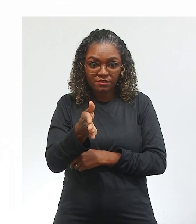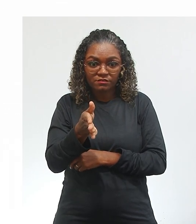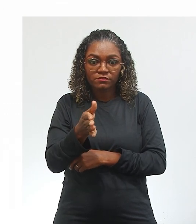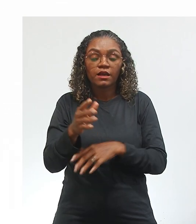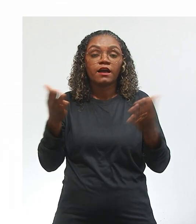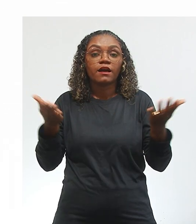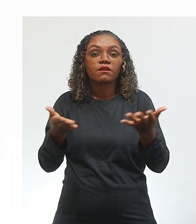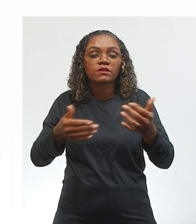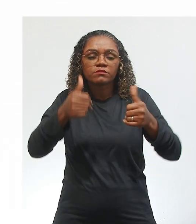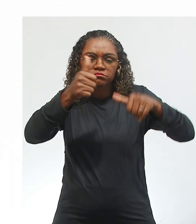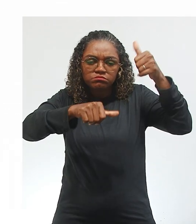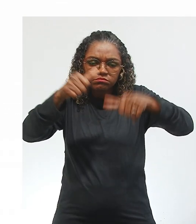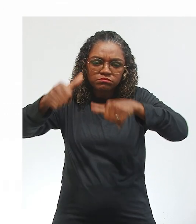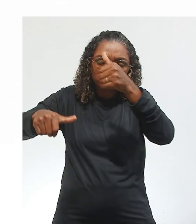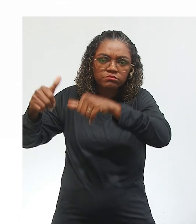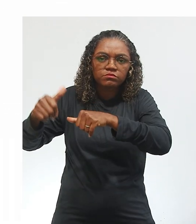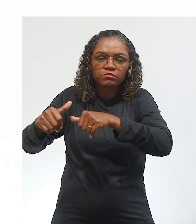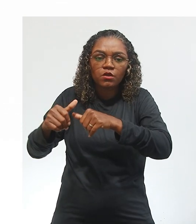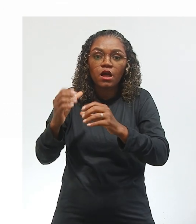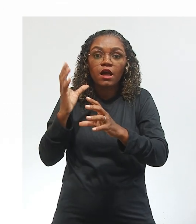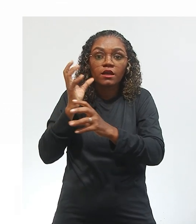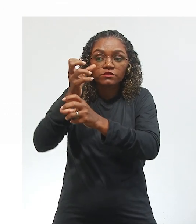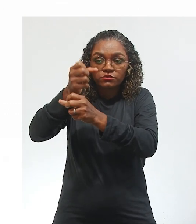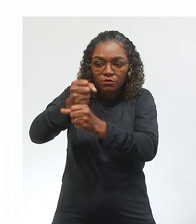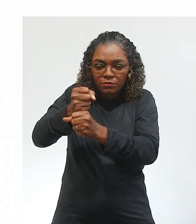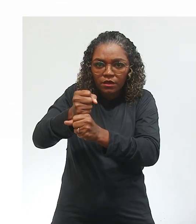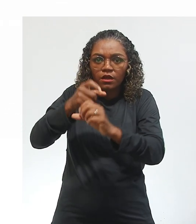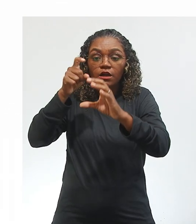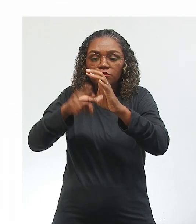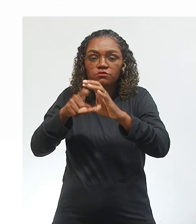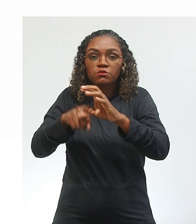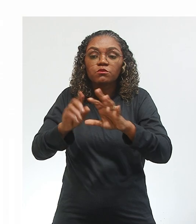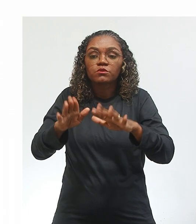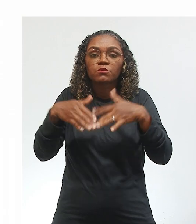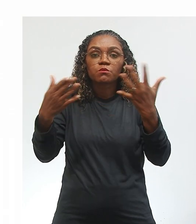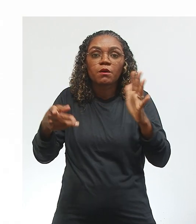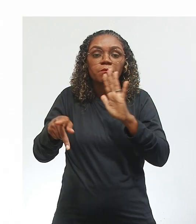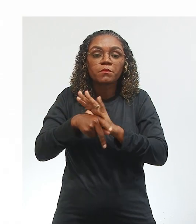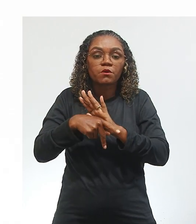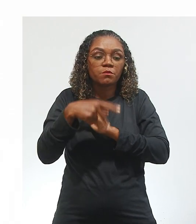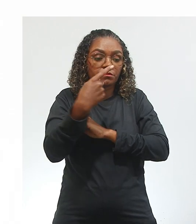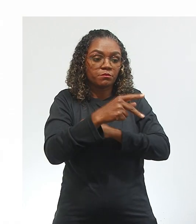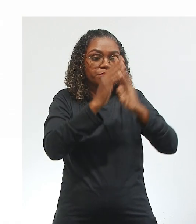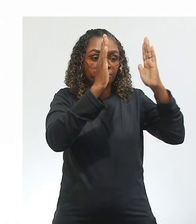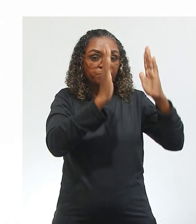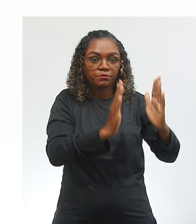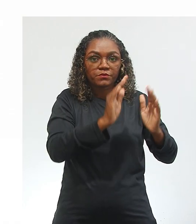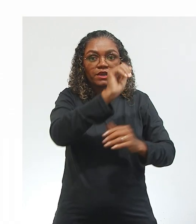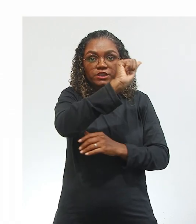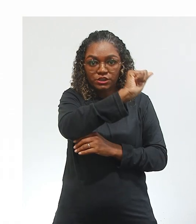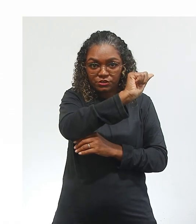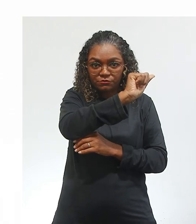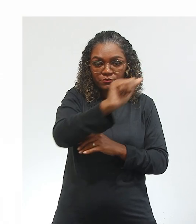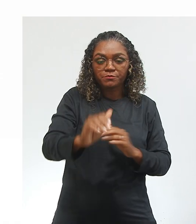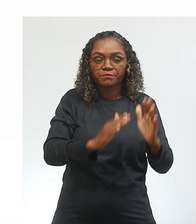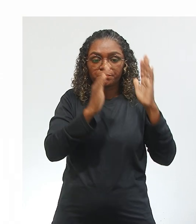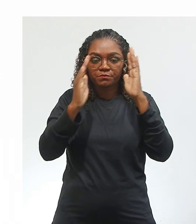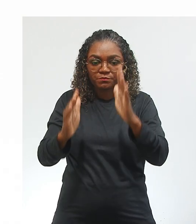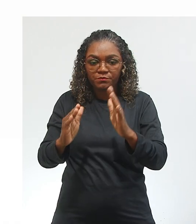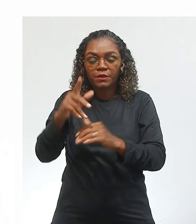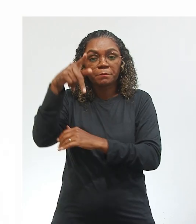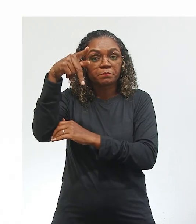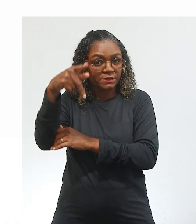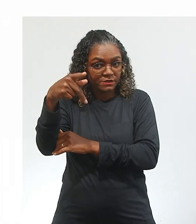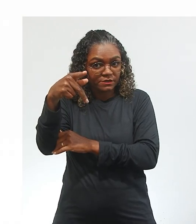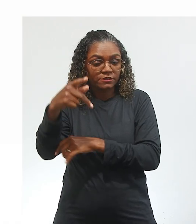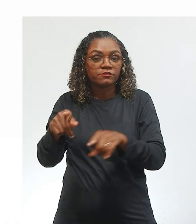verificar quais são as contas que pertencem ao meu ativo, quais são as contas que pertencem ao meu passivo, já sabemos disso. E tem as contas lá